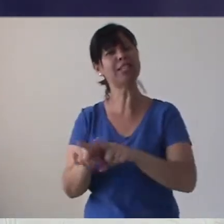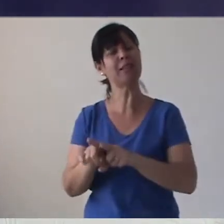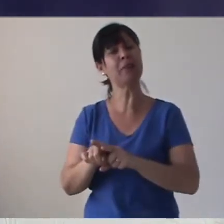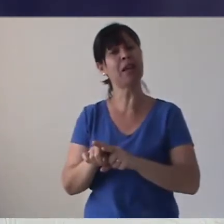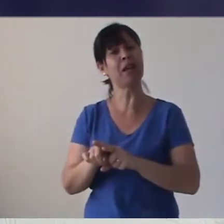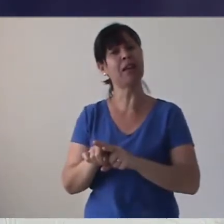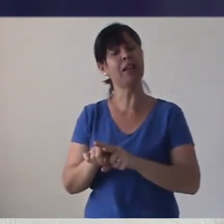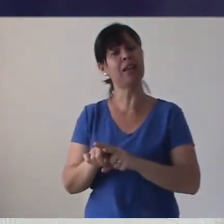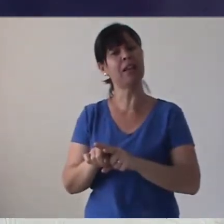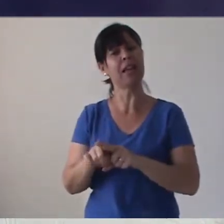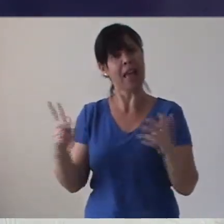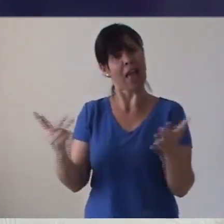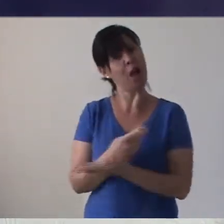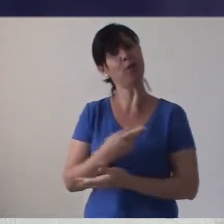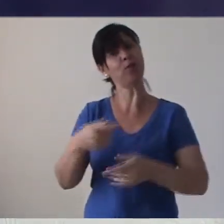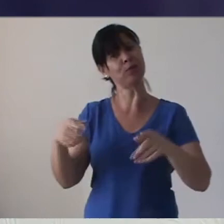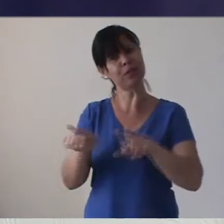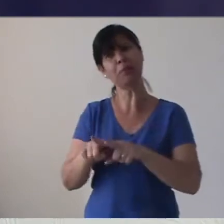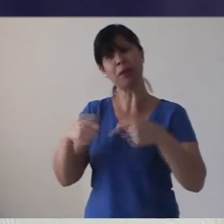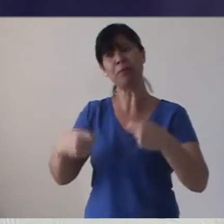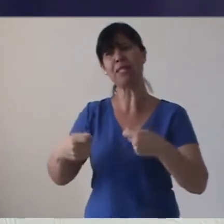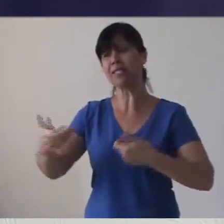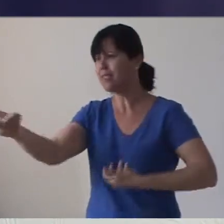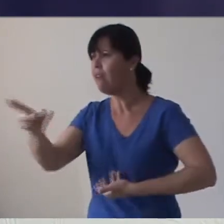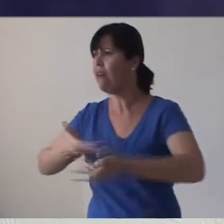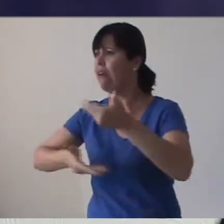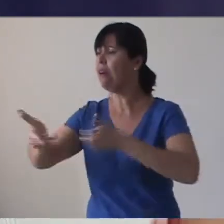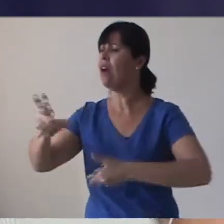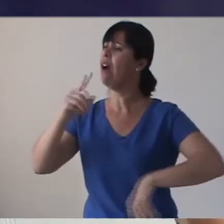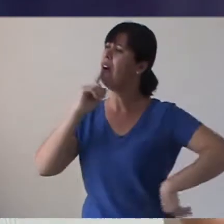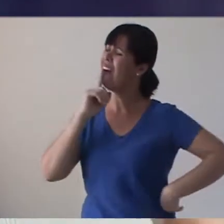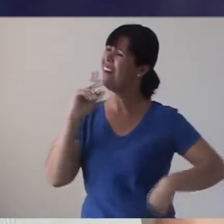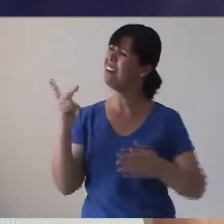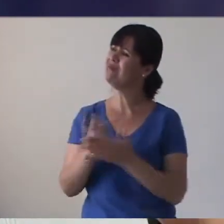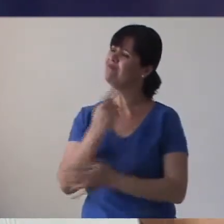uma competência, né? Não é mais